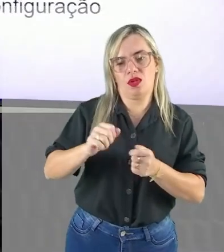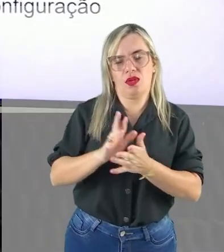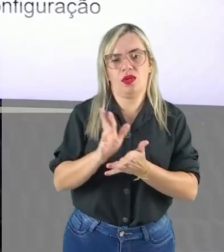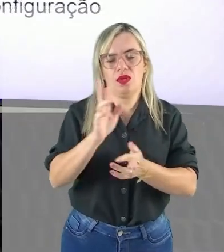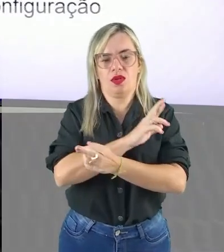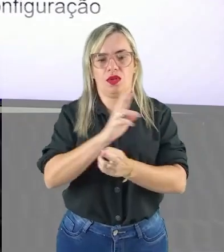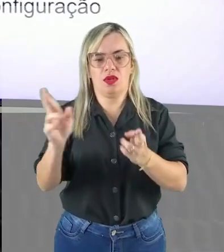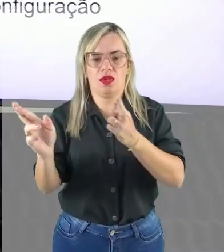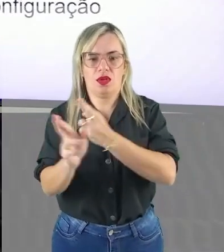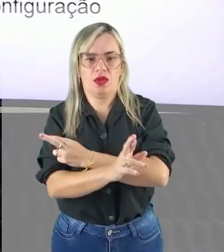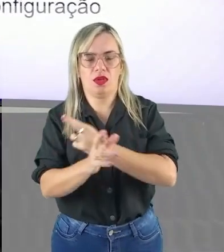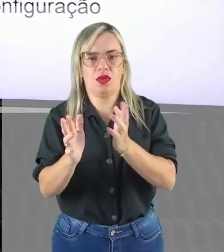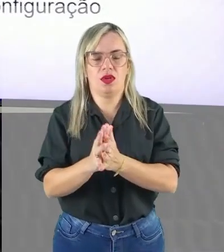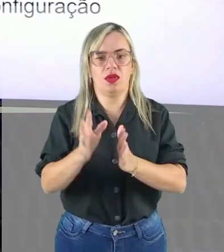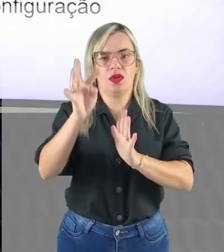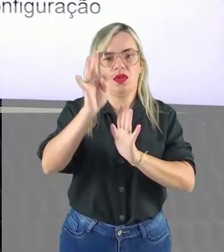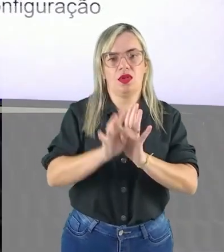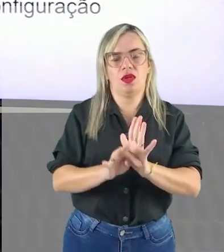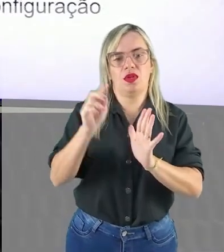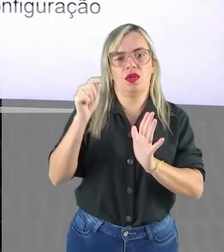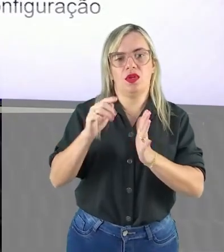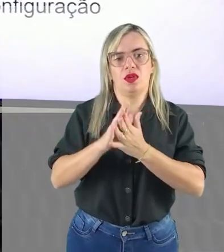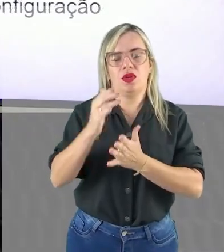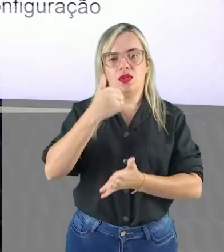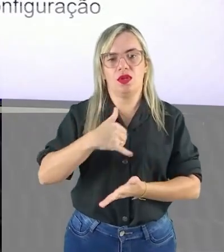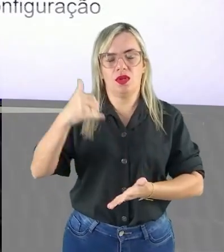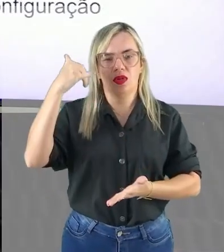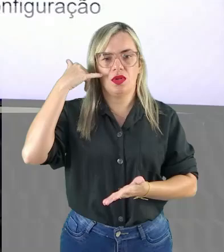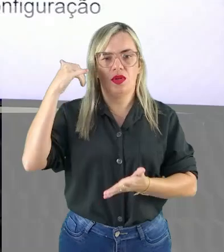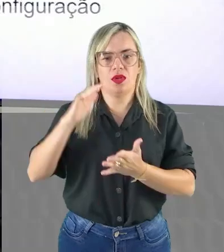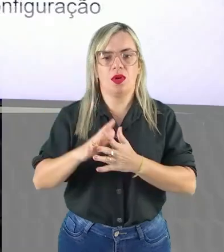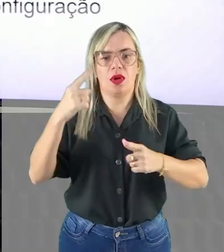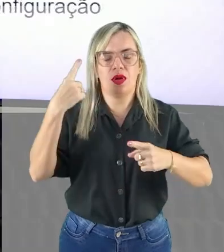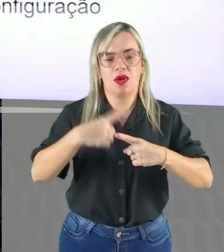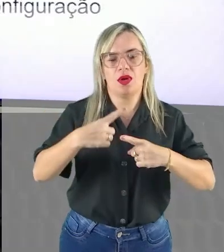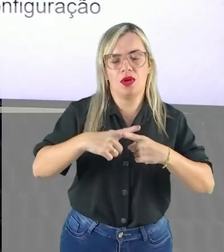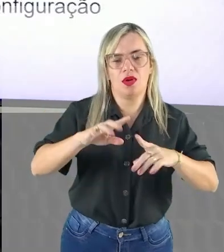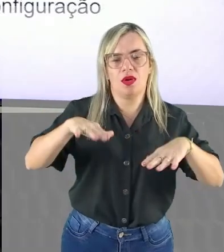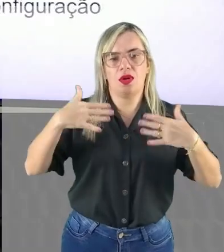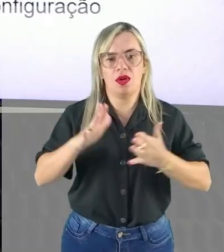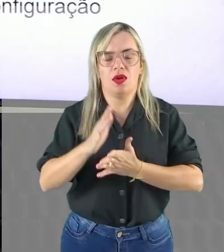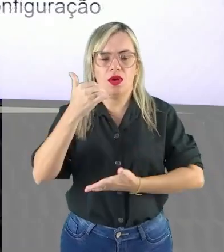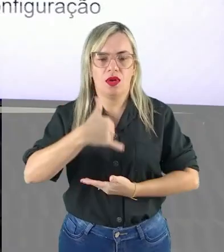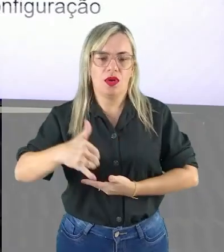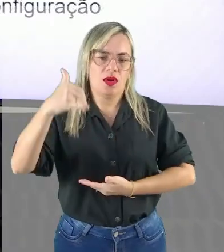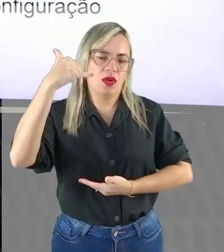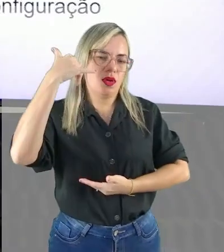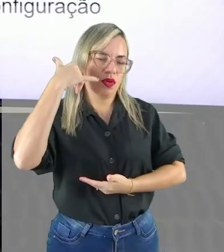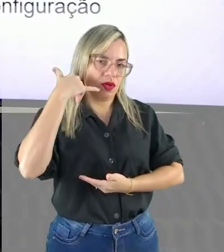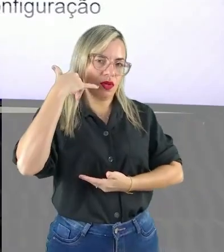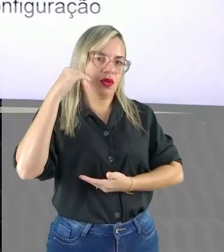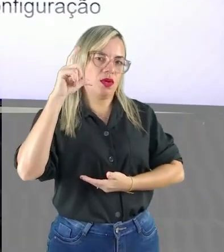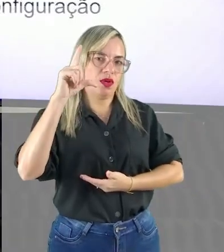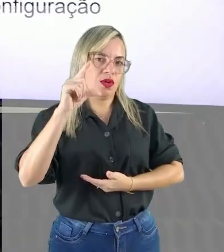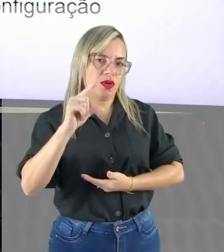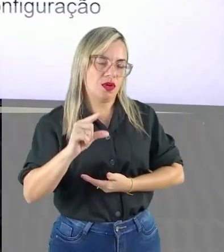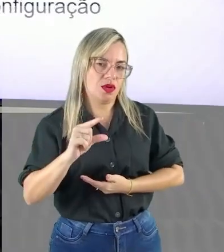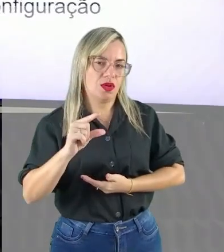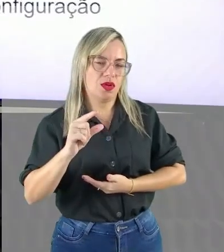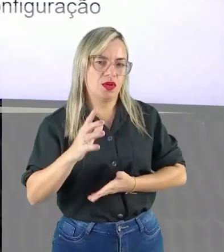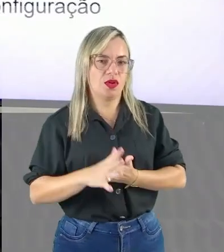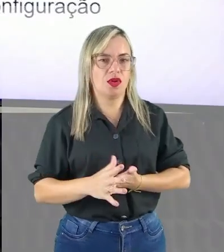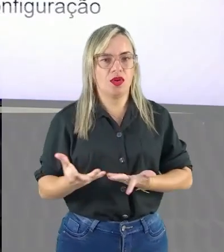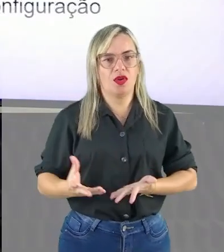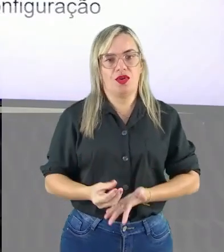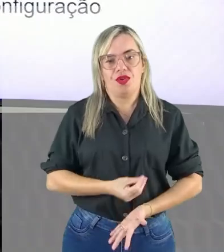relação, obviamente o texto vai falar sobre o celular. Pequeno hermano, por que pequeno hermano? Porque é o celular é pequeno e só vive com